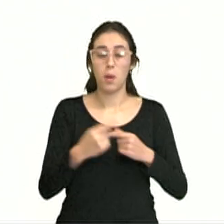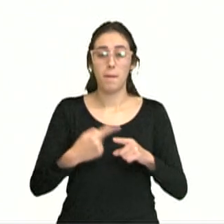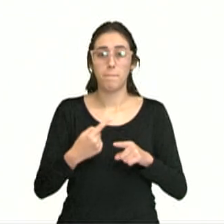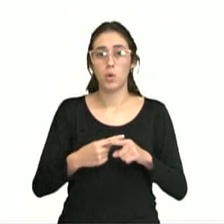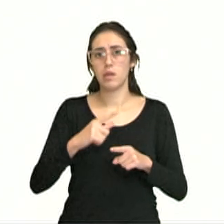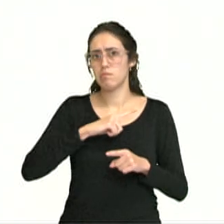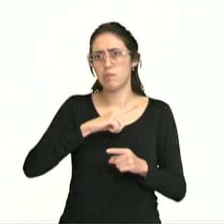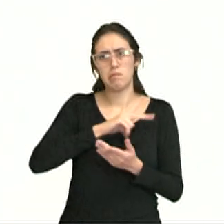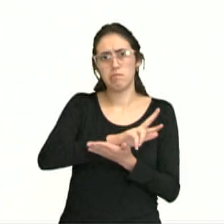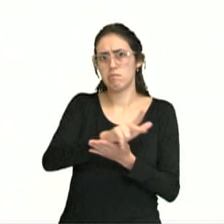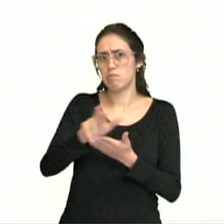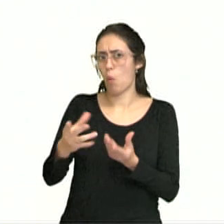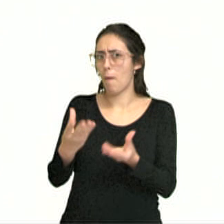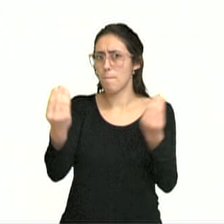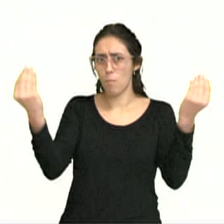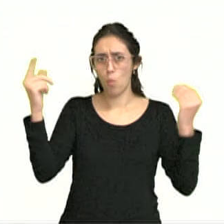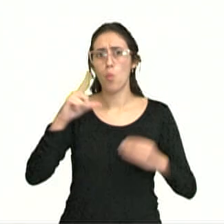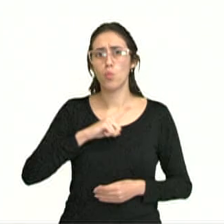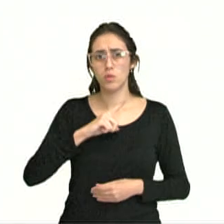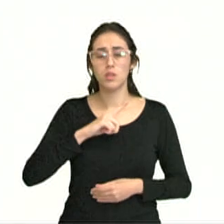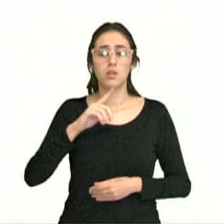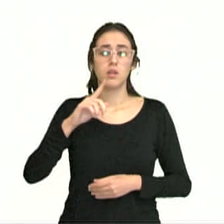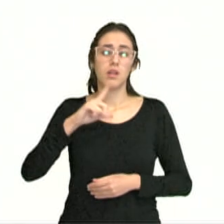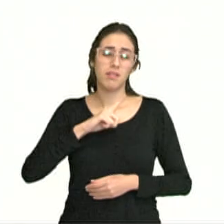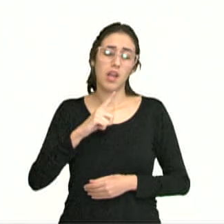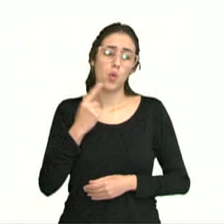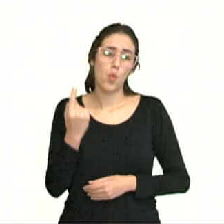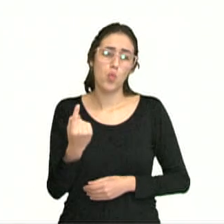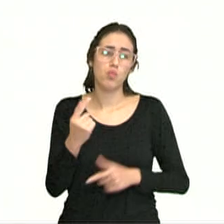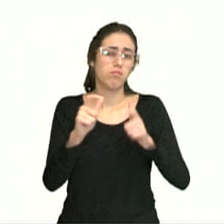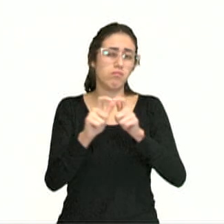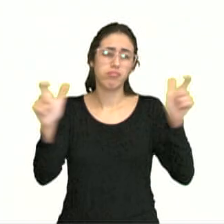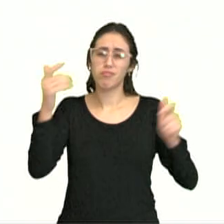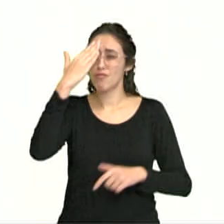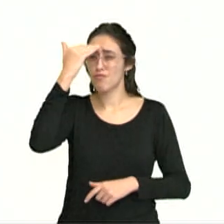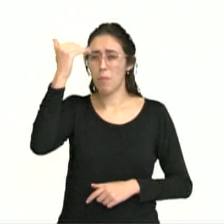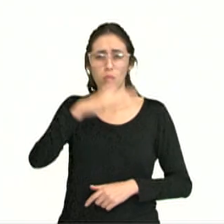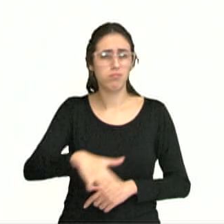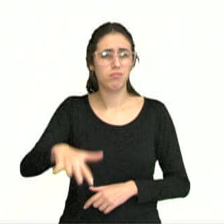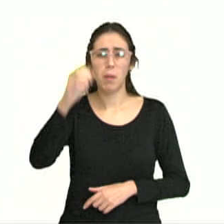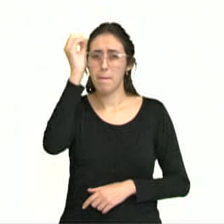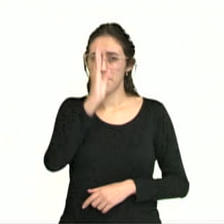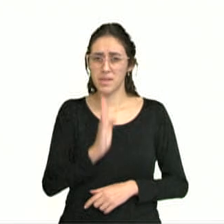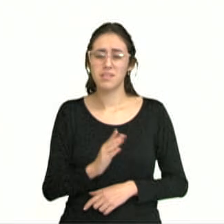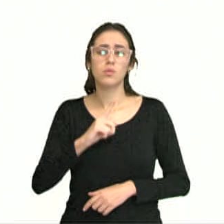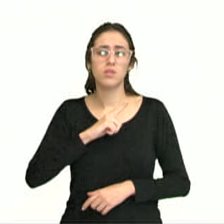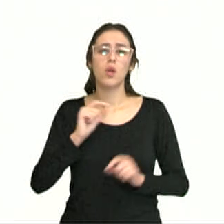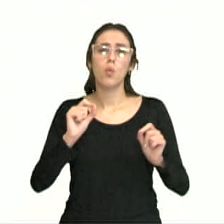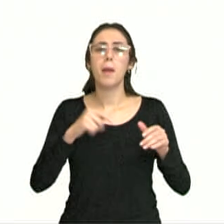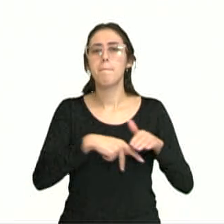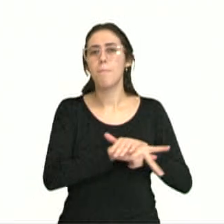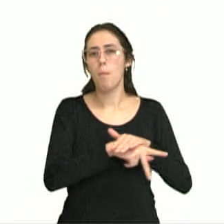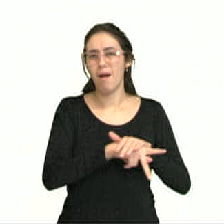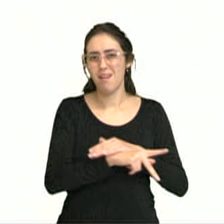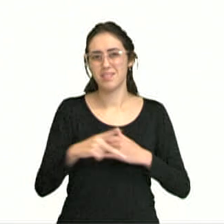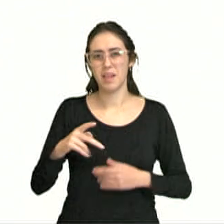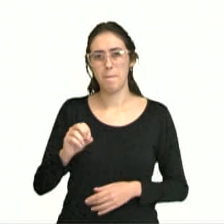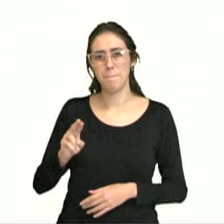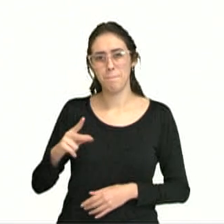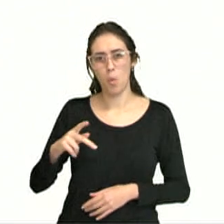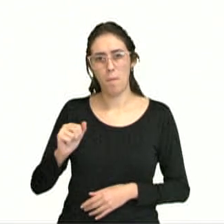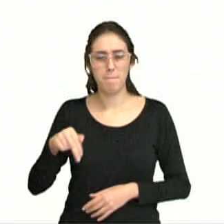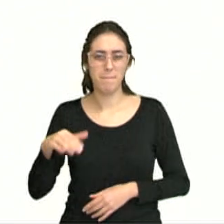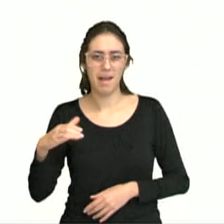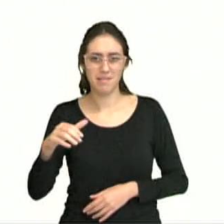tem muitos, né? O mais comum que a gente trabalha, que conhece no Brasil e a utilização muito grande, é a poupança. Só que